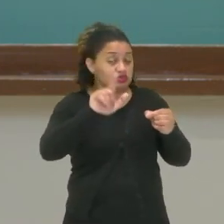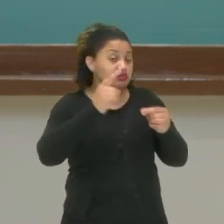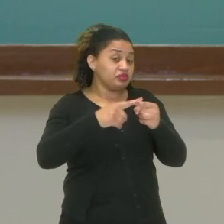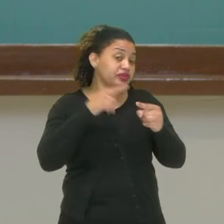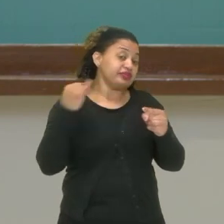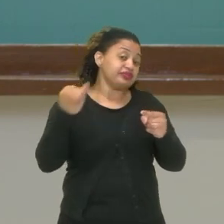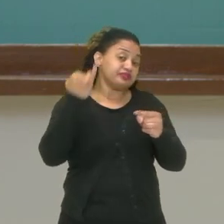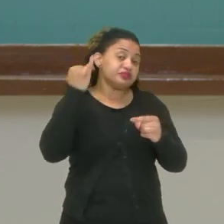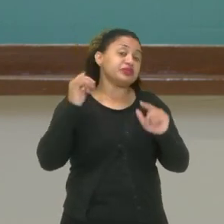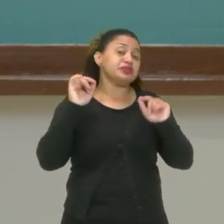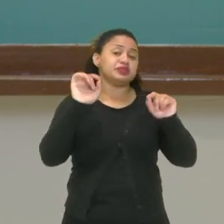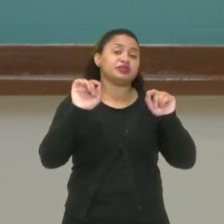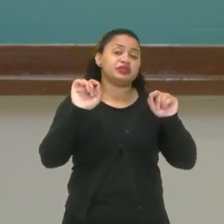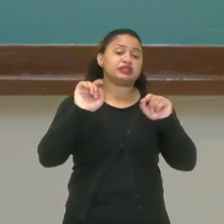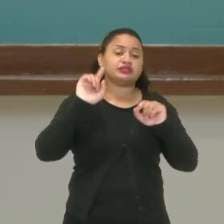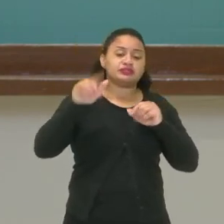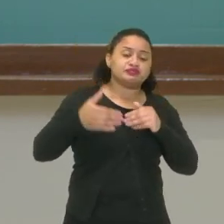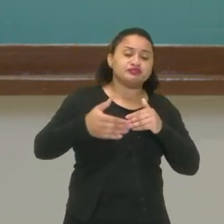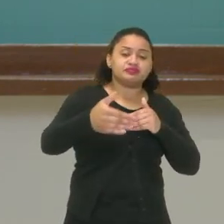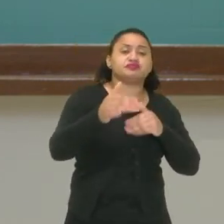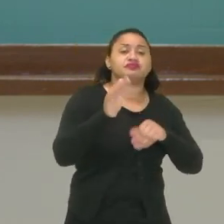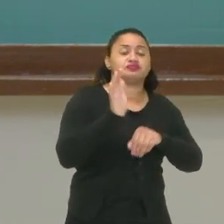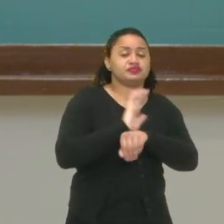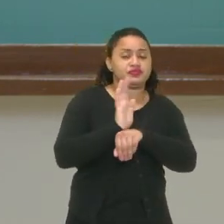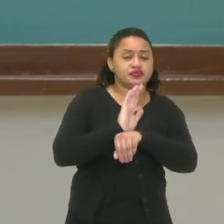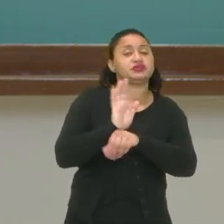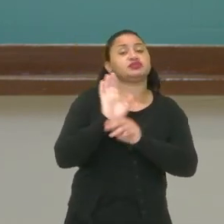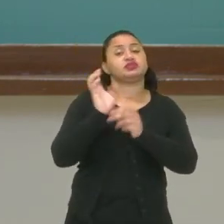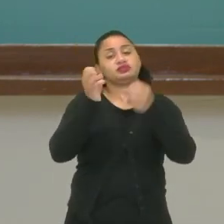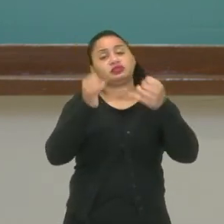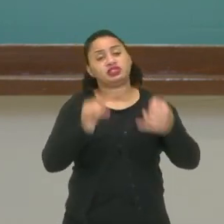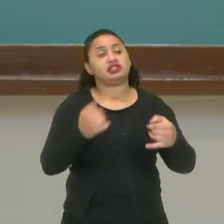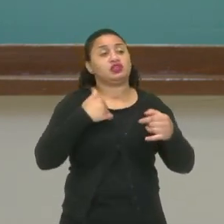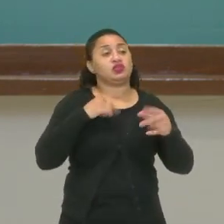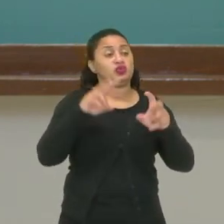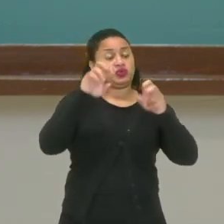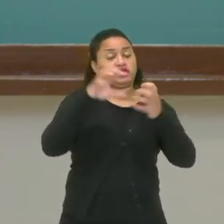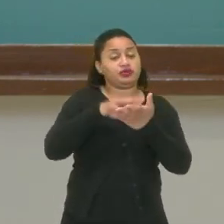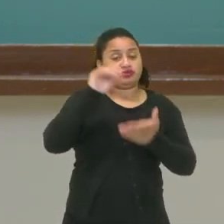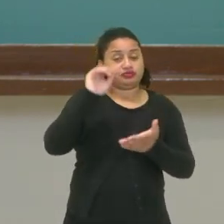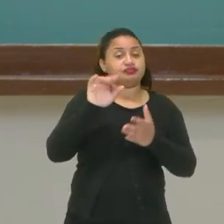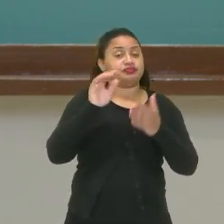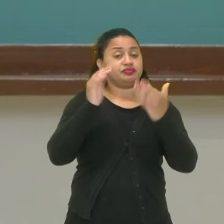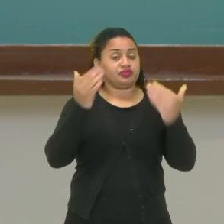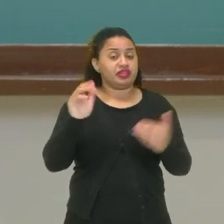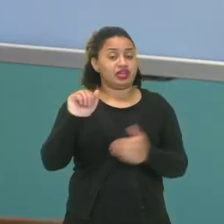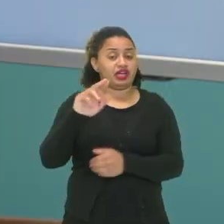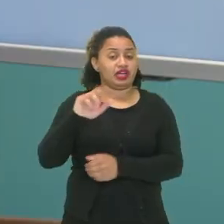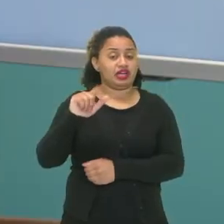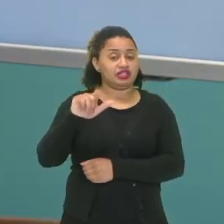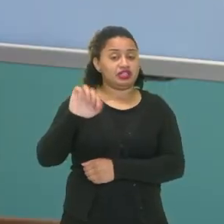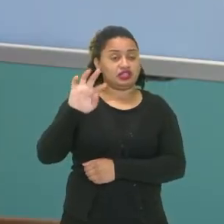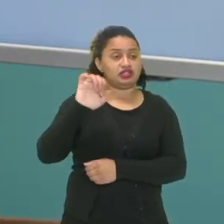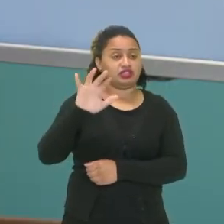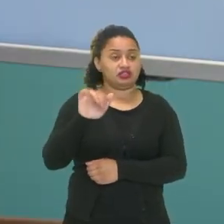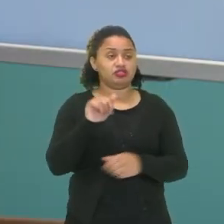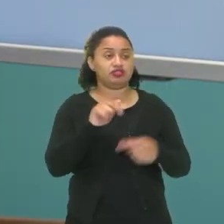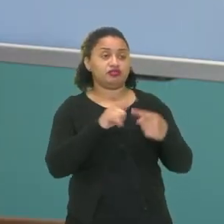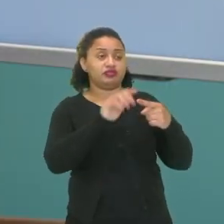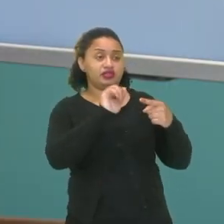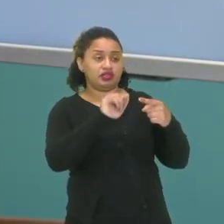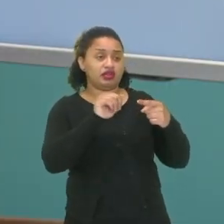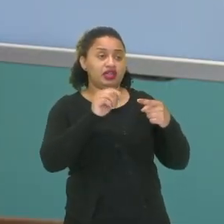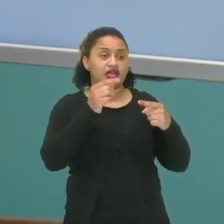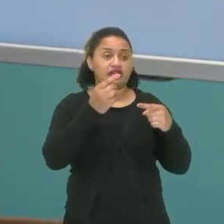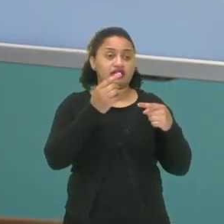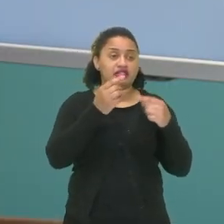importante para os próximos vídeos do que a gente vai conversar sobre geometria analítica. Então vamos lá. O ponto A é 3,7, o